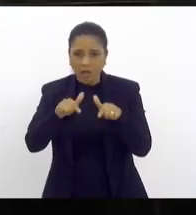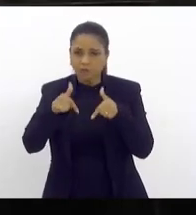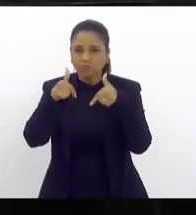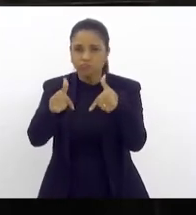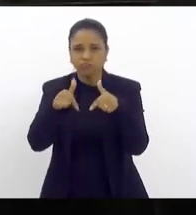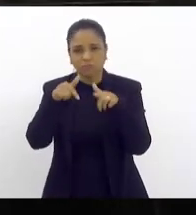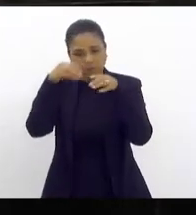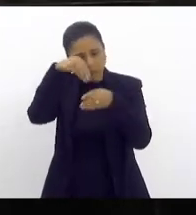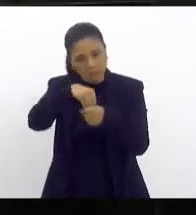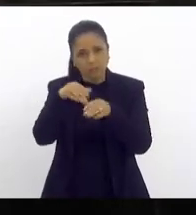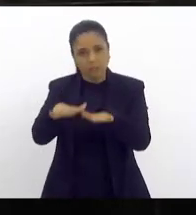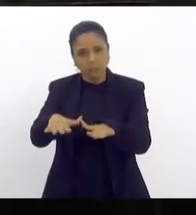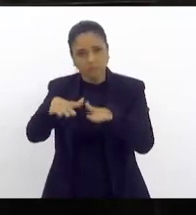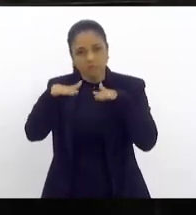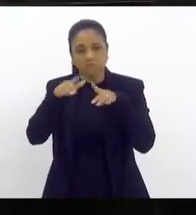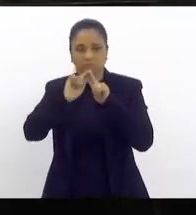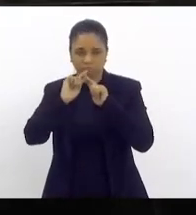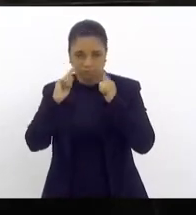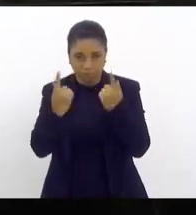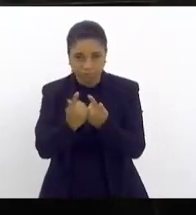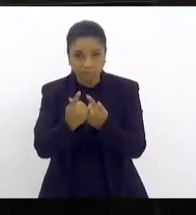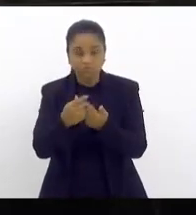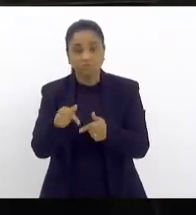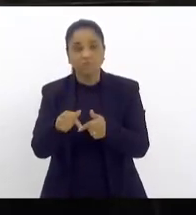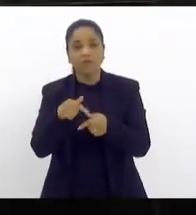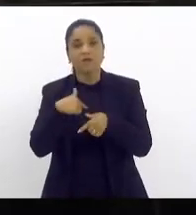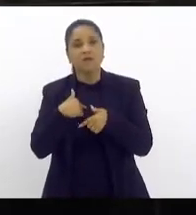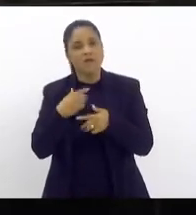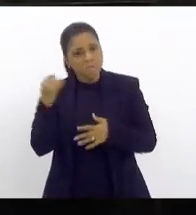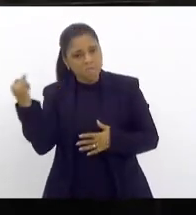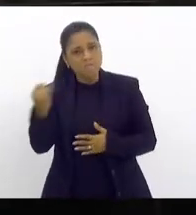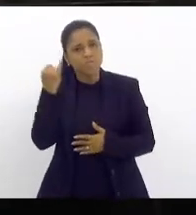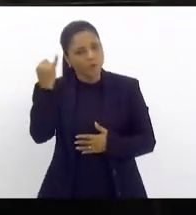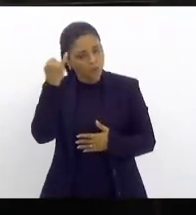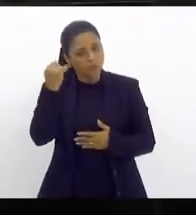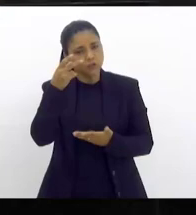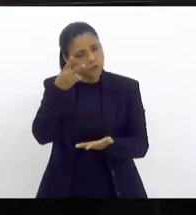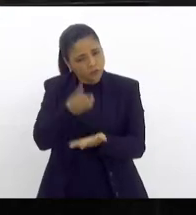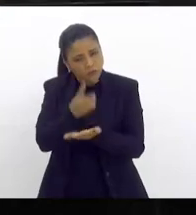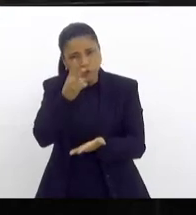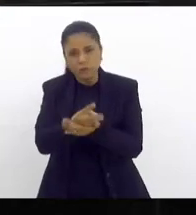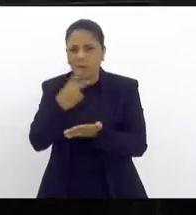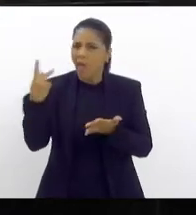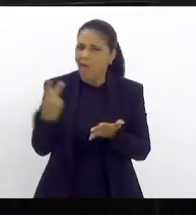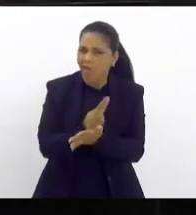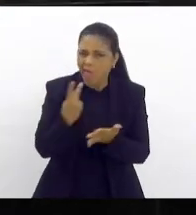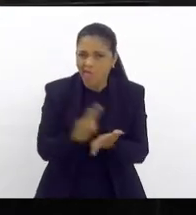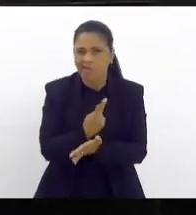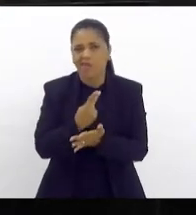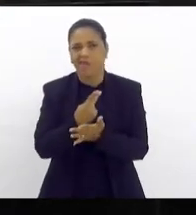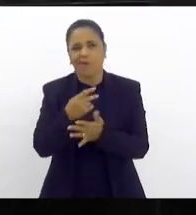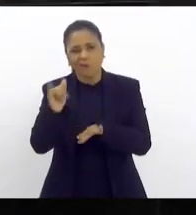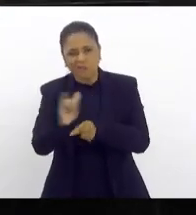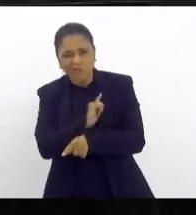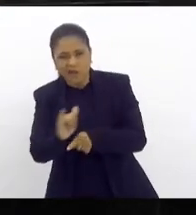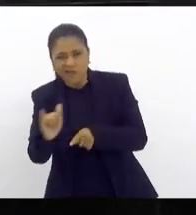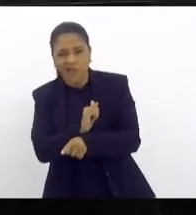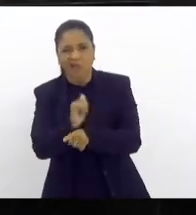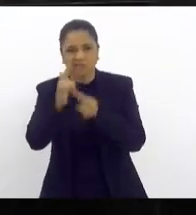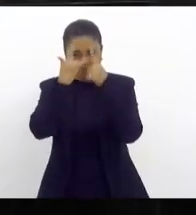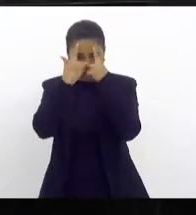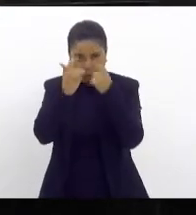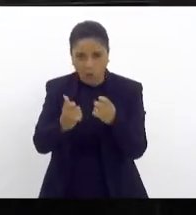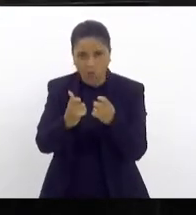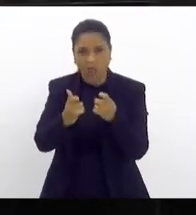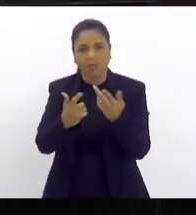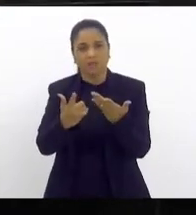na Assembleia Legislativa então é importante ver que os mesmos erros as mesmas estratégias violentas